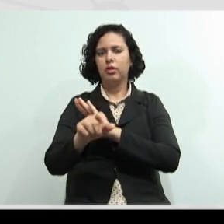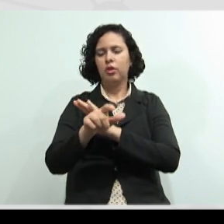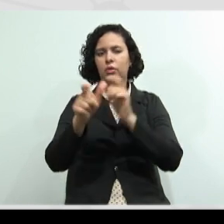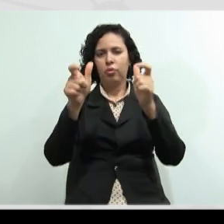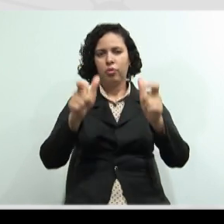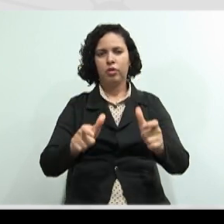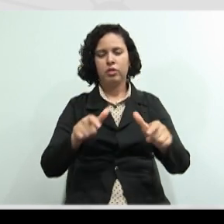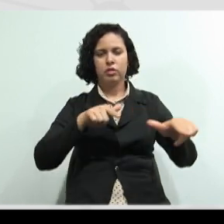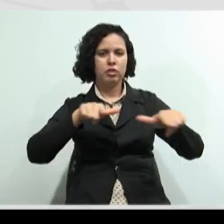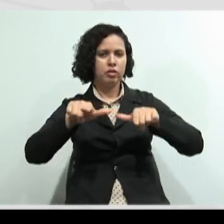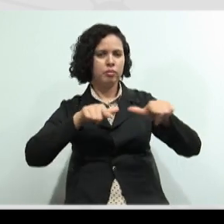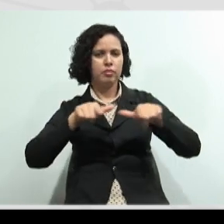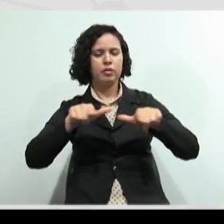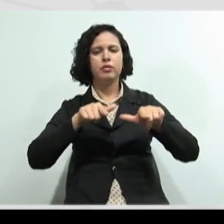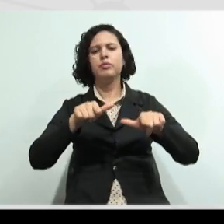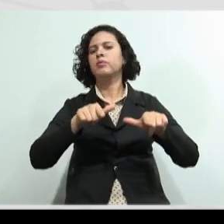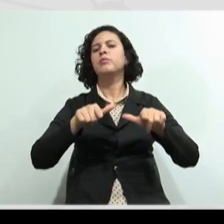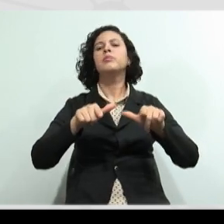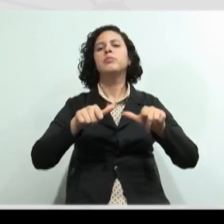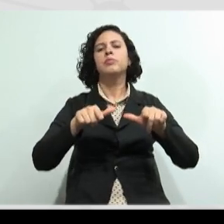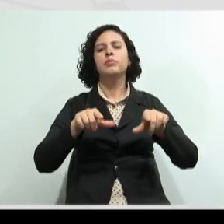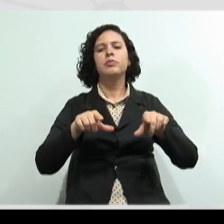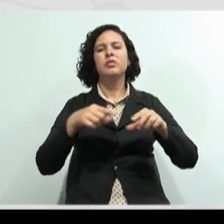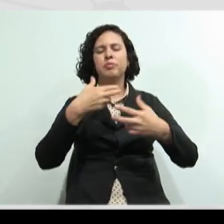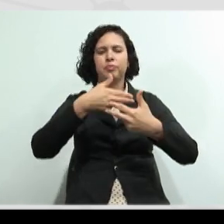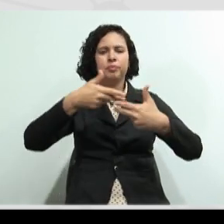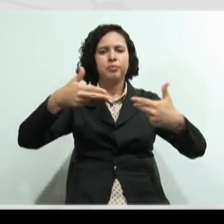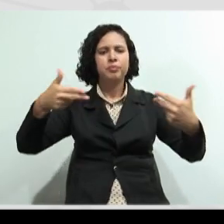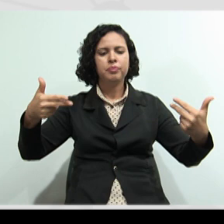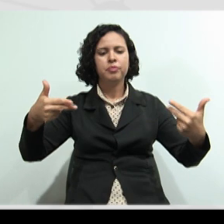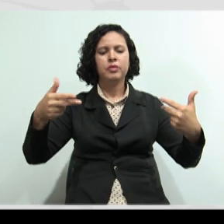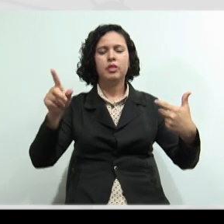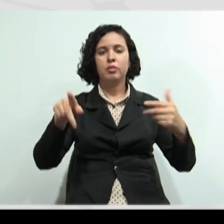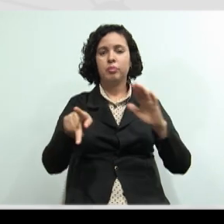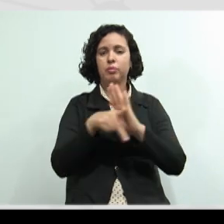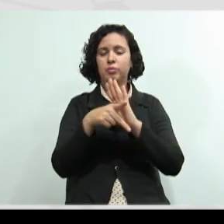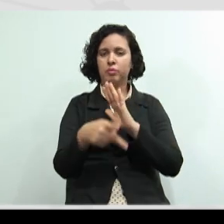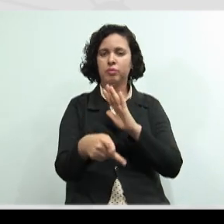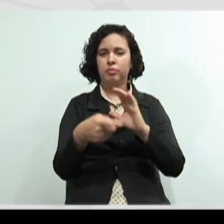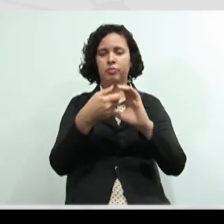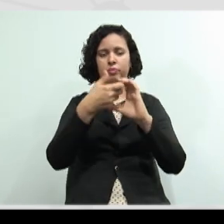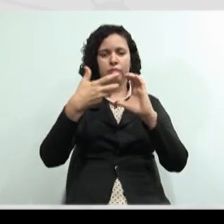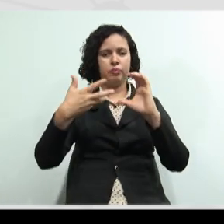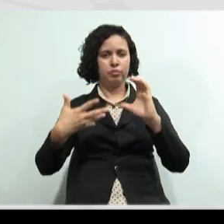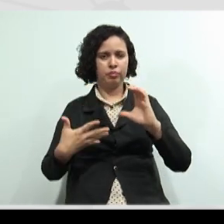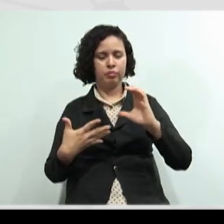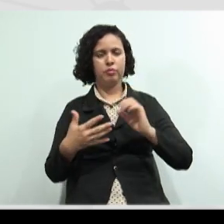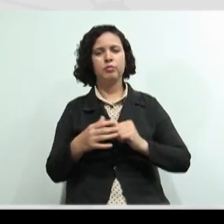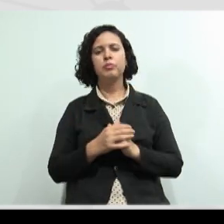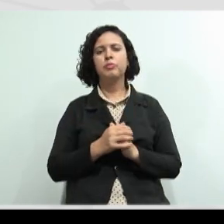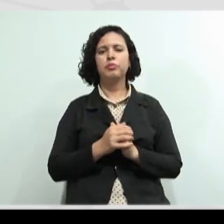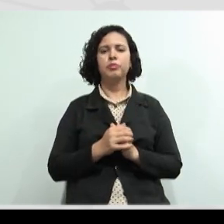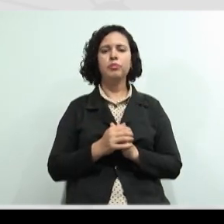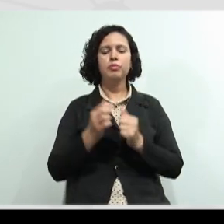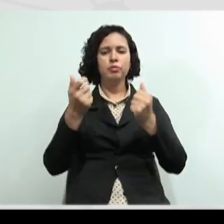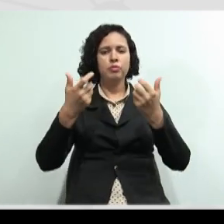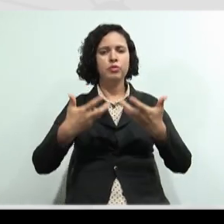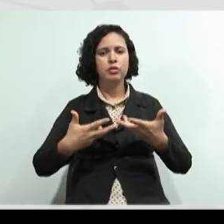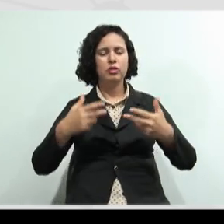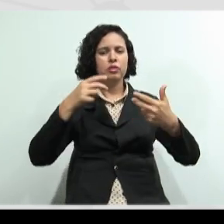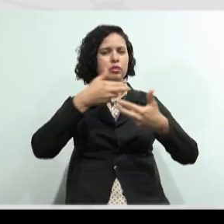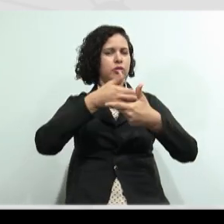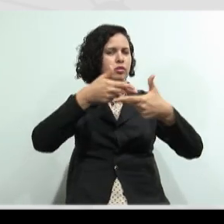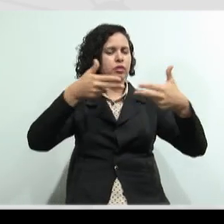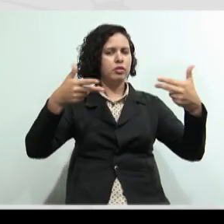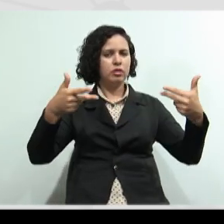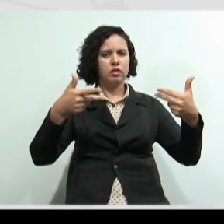moradia. A diversidade produtiva também é uma característica marcante desse setor. Quando a gente fala de diversidade produtiva, eu